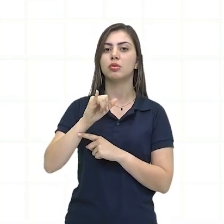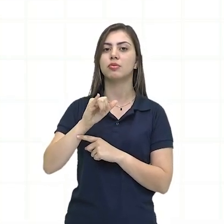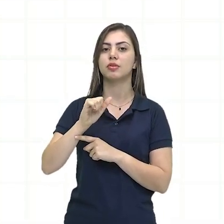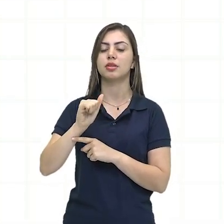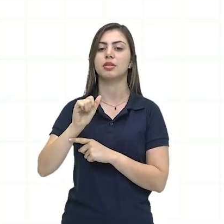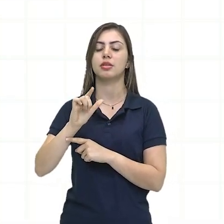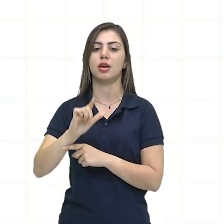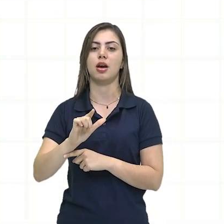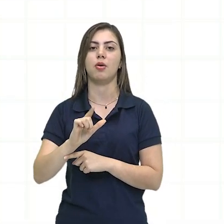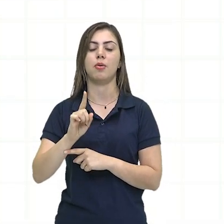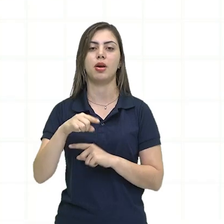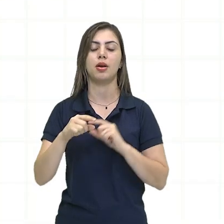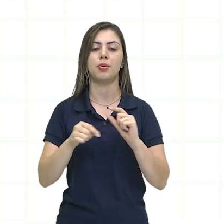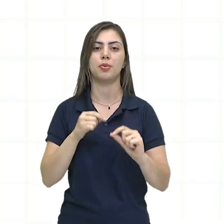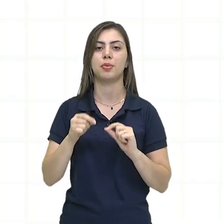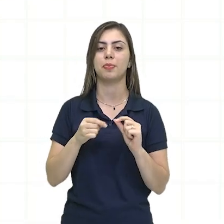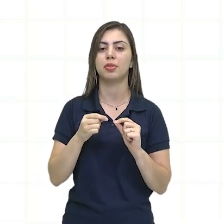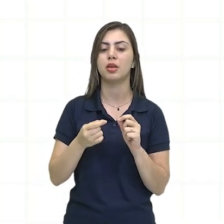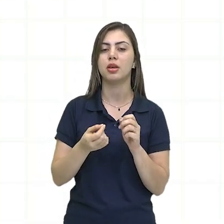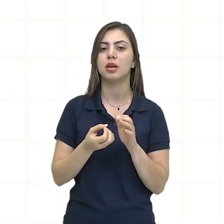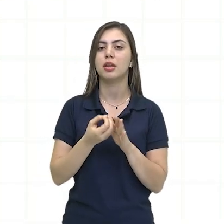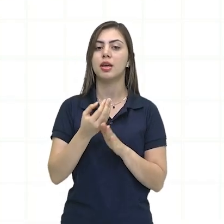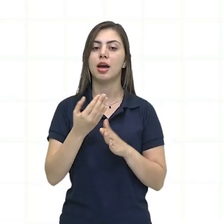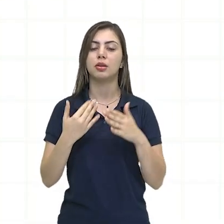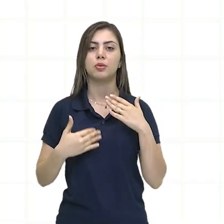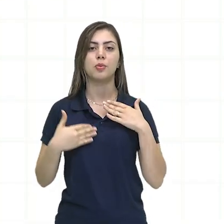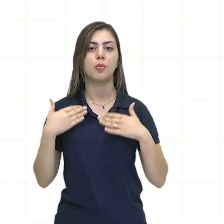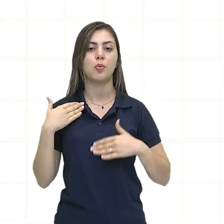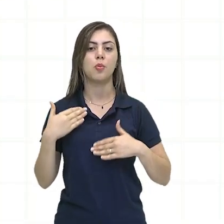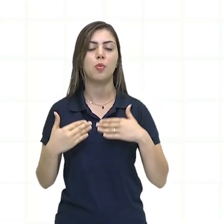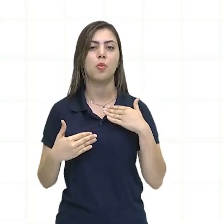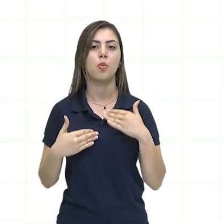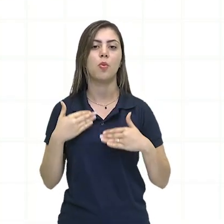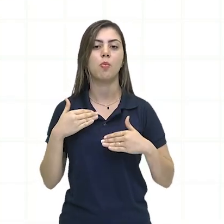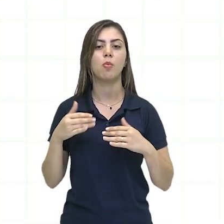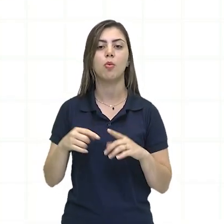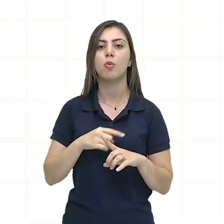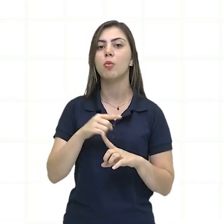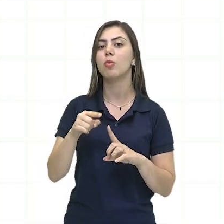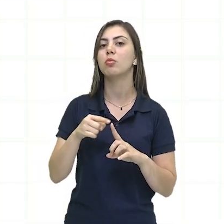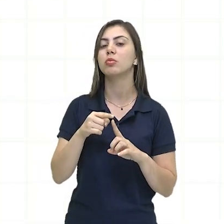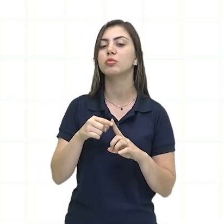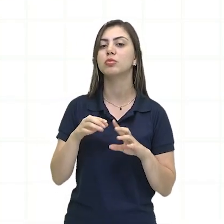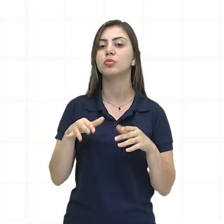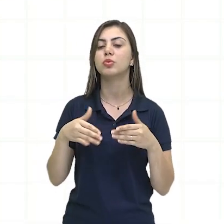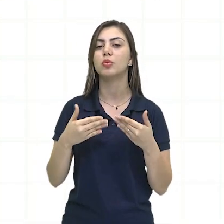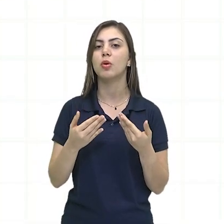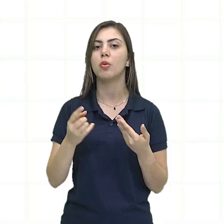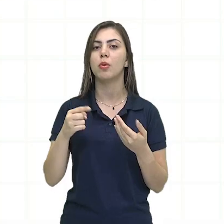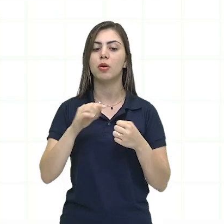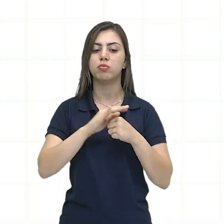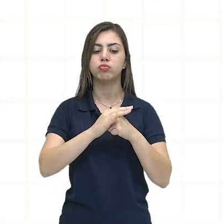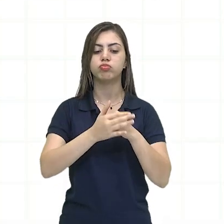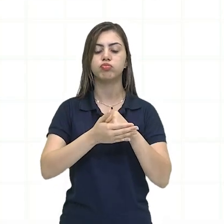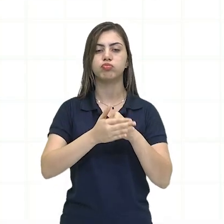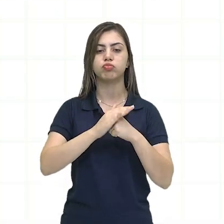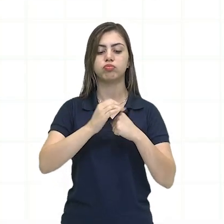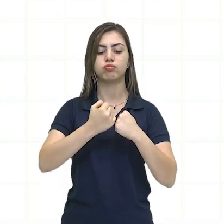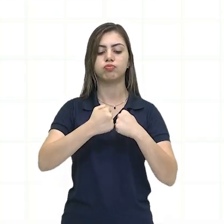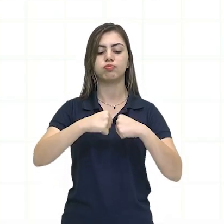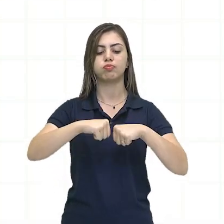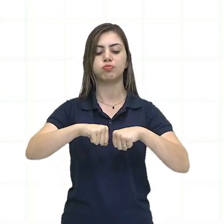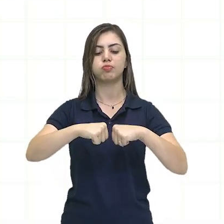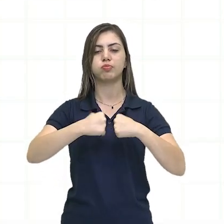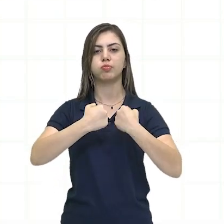produzido para pelo seu corpo para o quê? Para ser aqui um lubrificante entre as